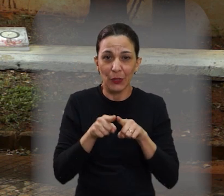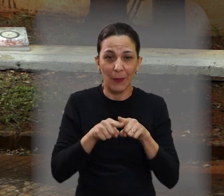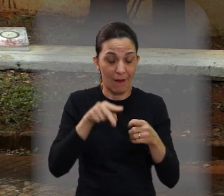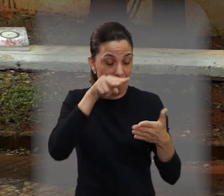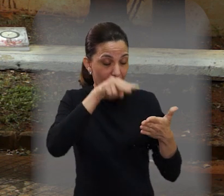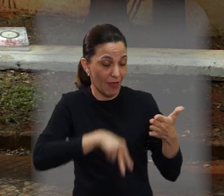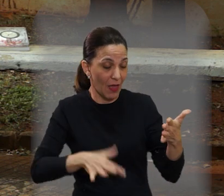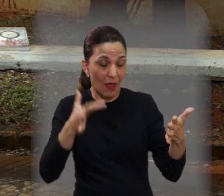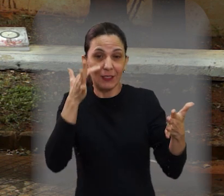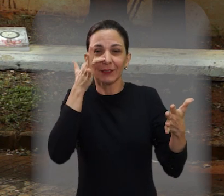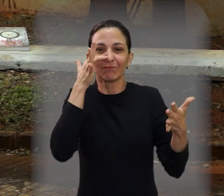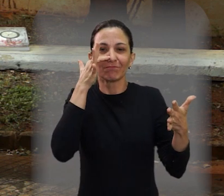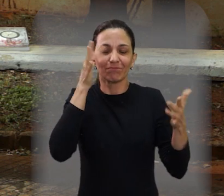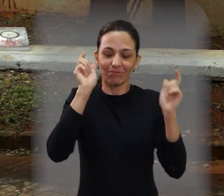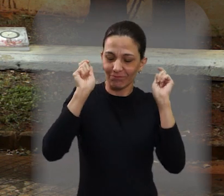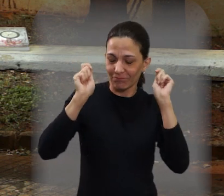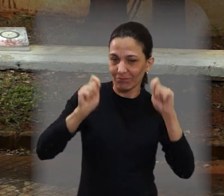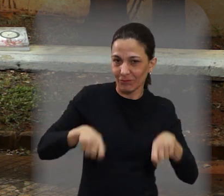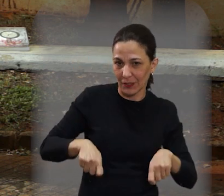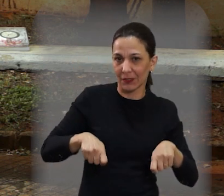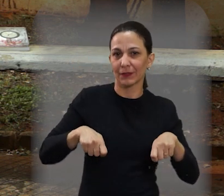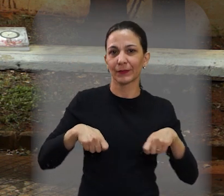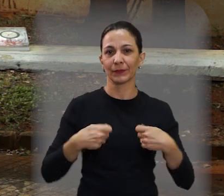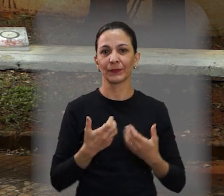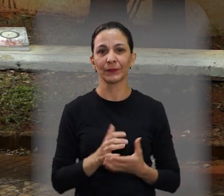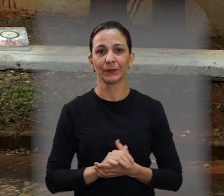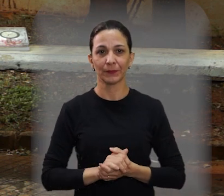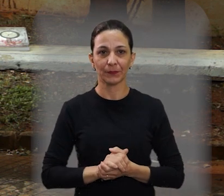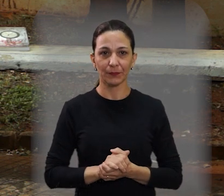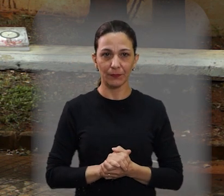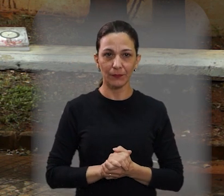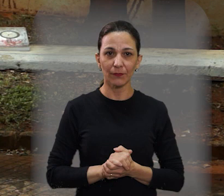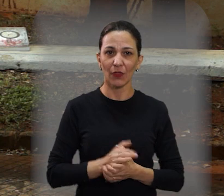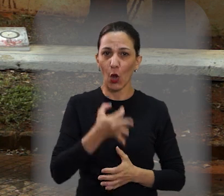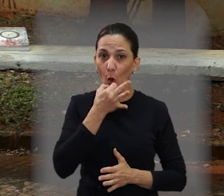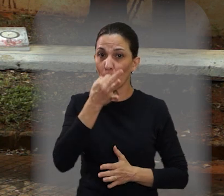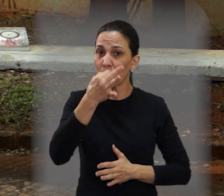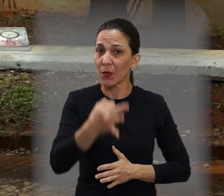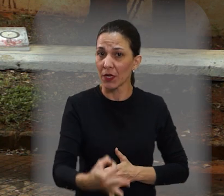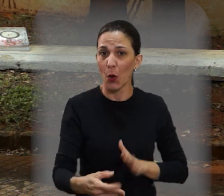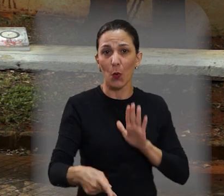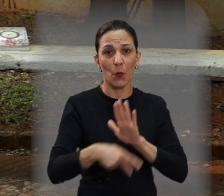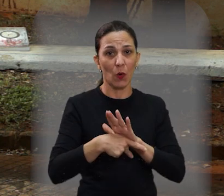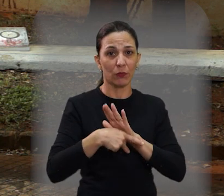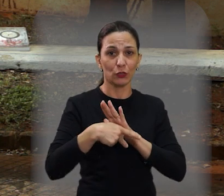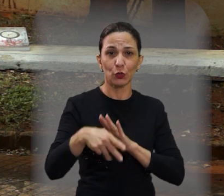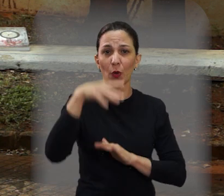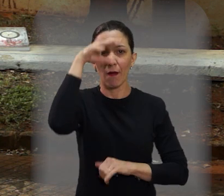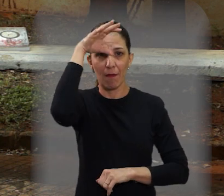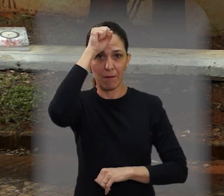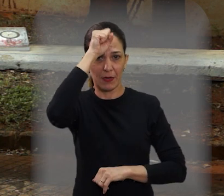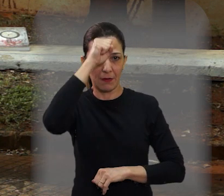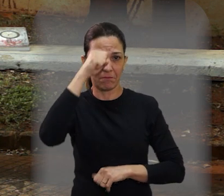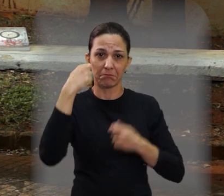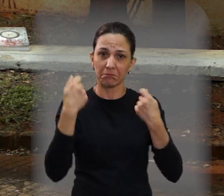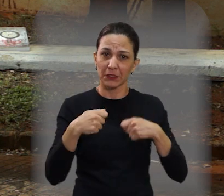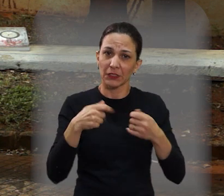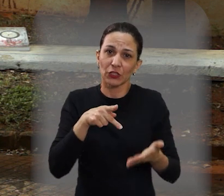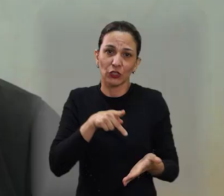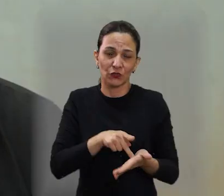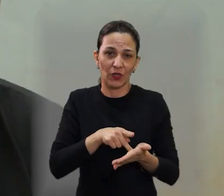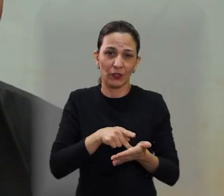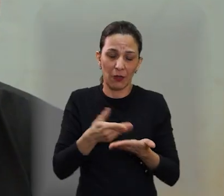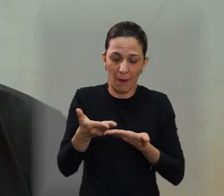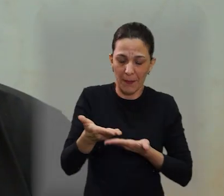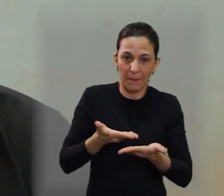apreciar o que é arte, apreciar o que é uma leitura, e você aprende também a ter a